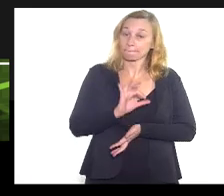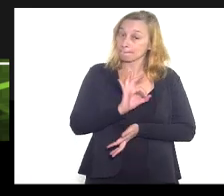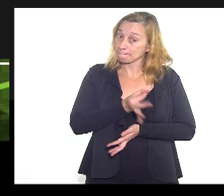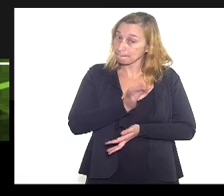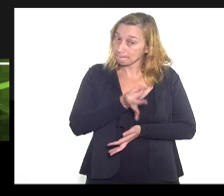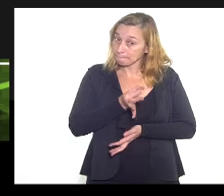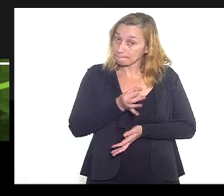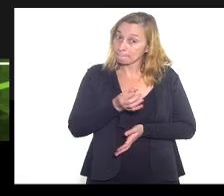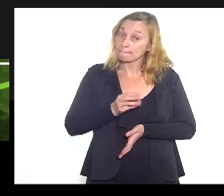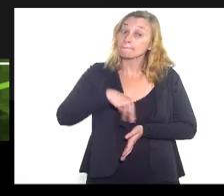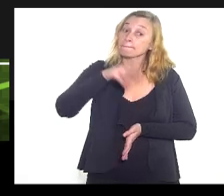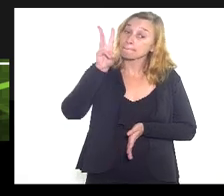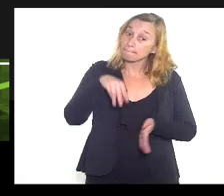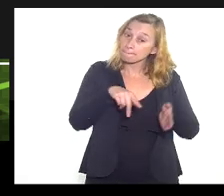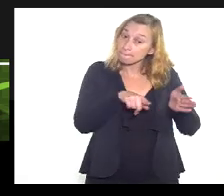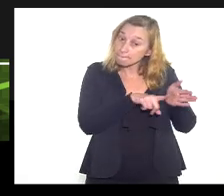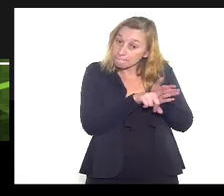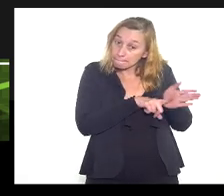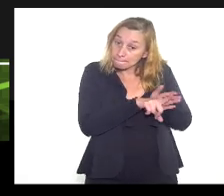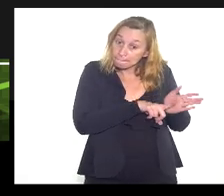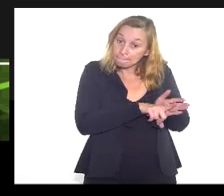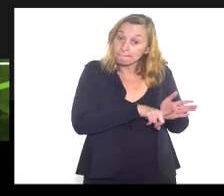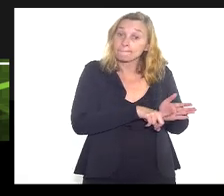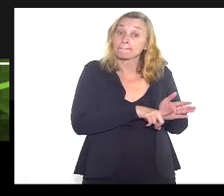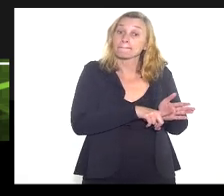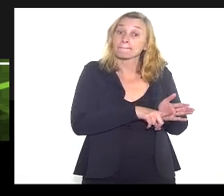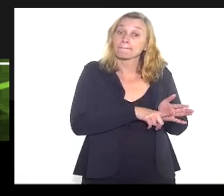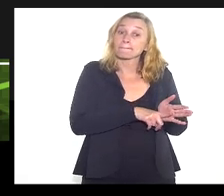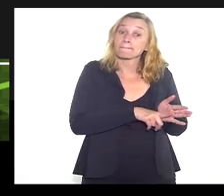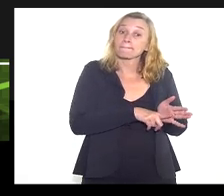fazer essa investigação será